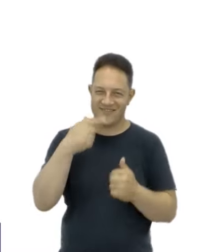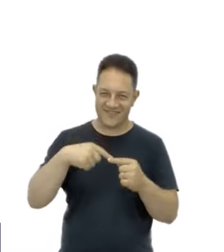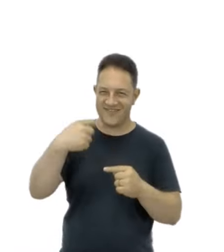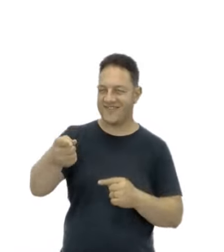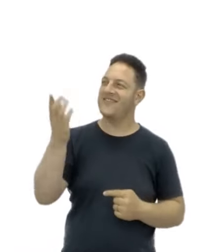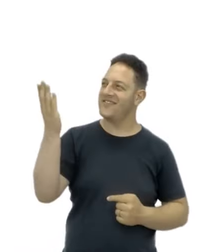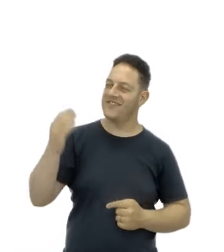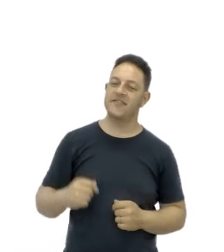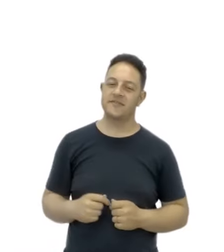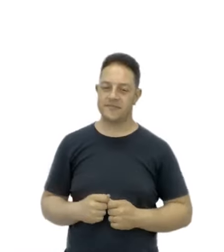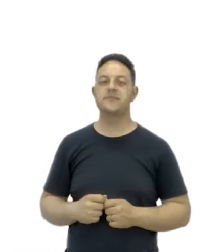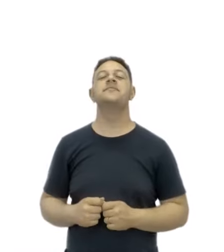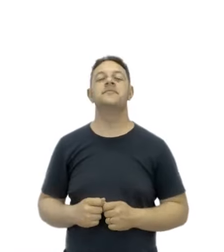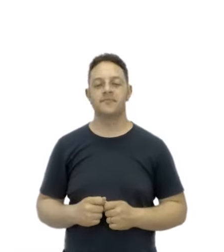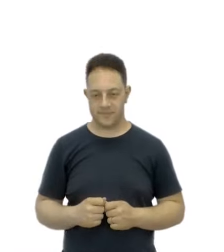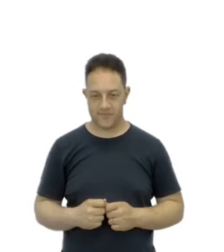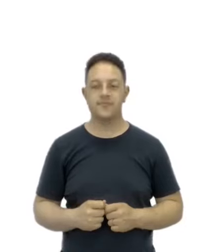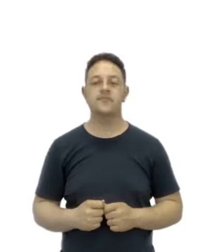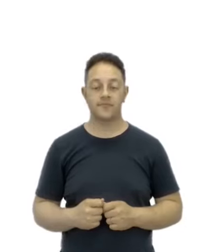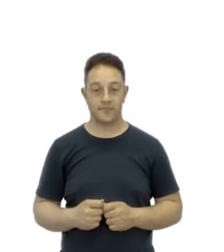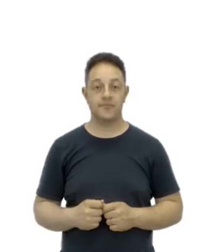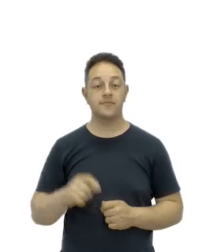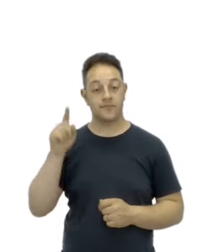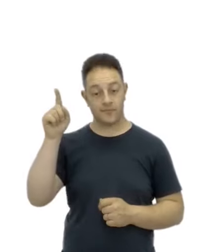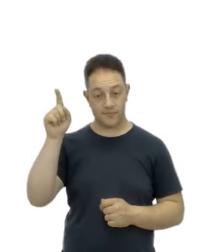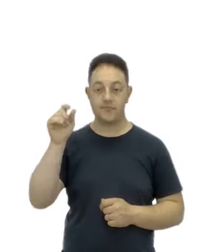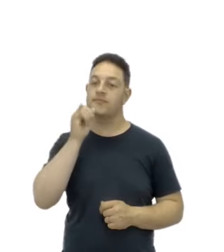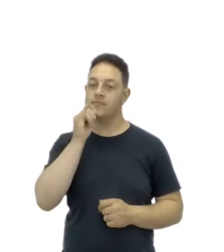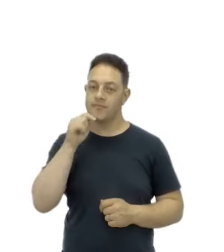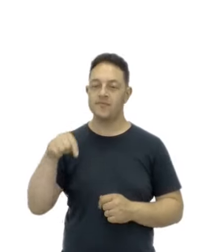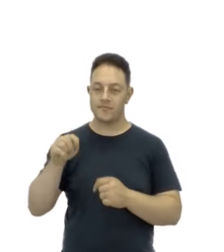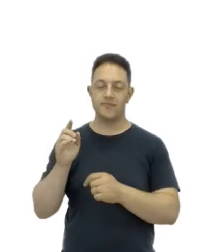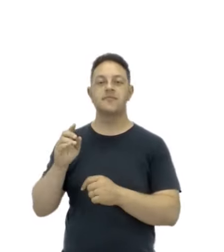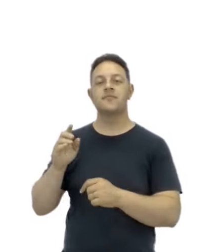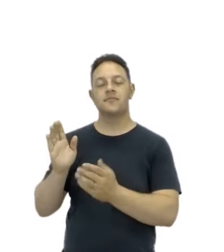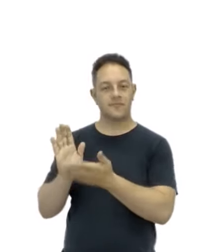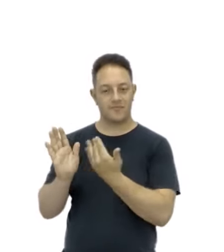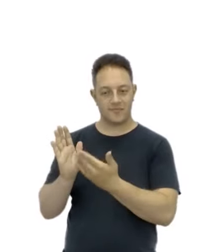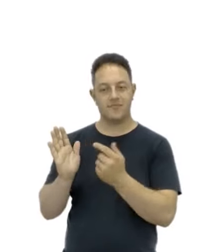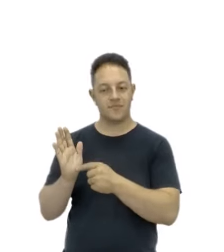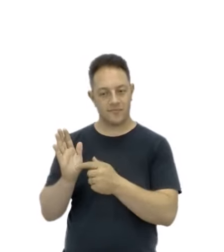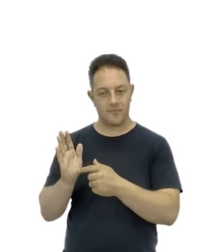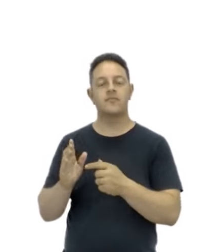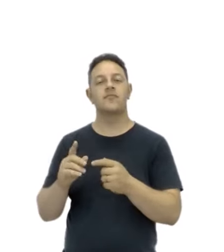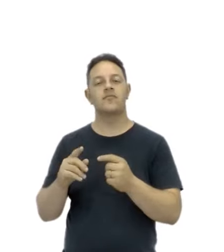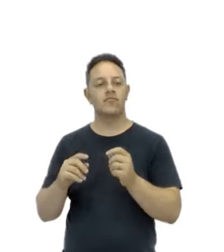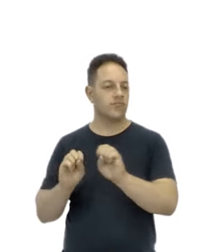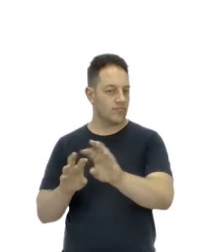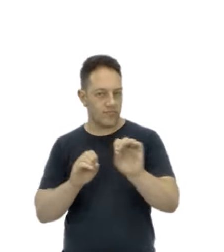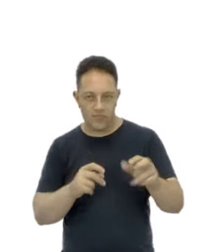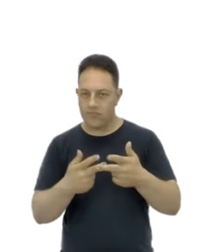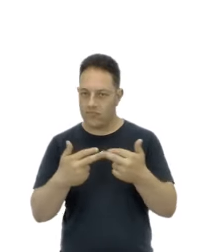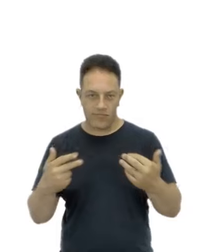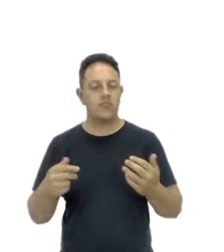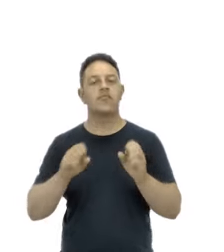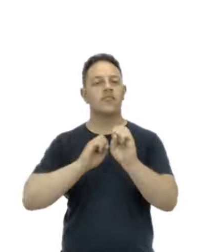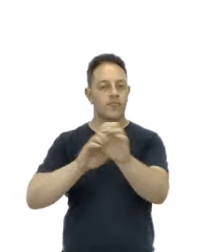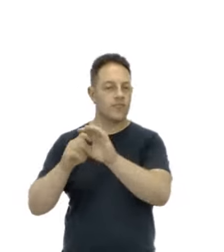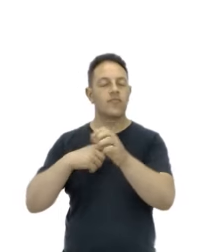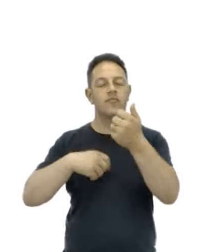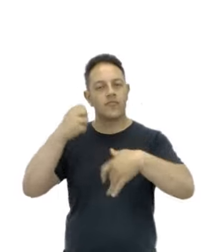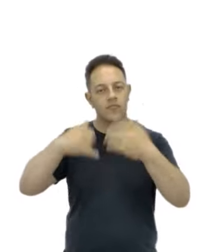Inês, por favor. Então, no material, no trabalho com as pílulas, né,